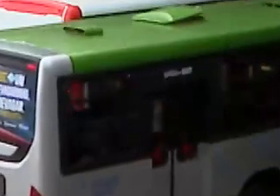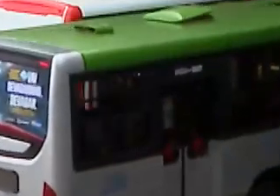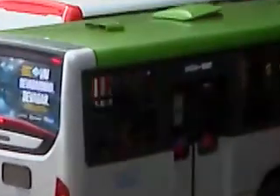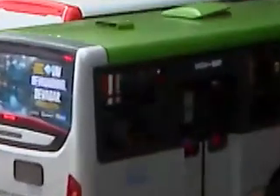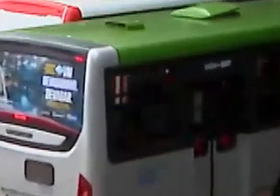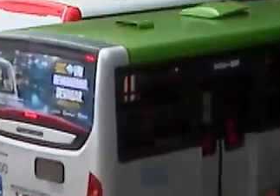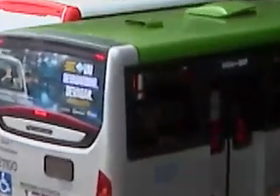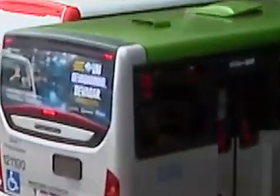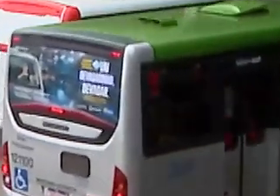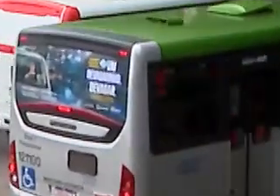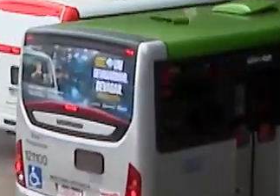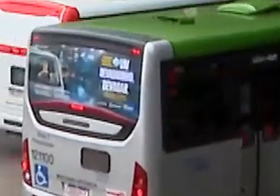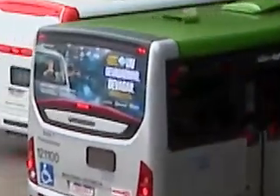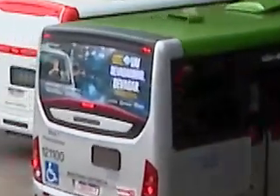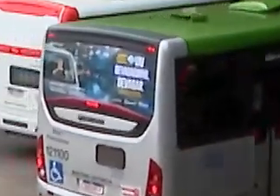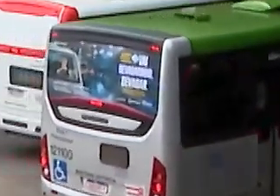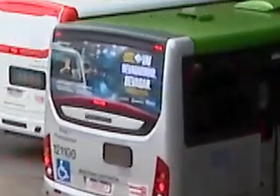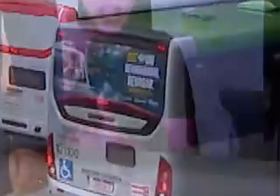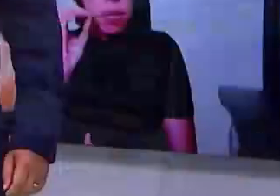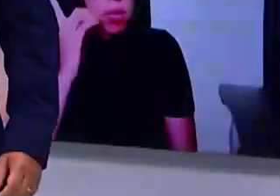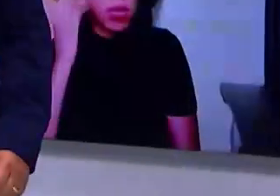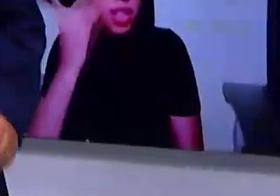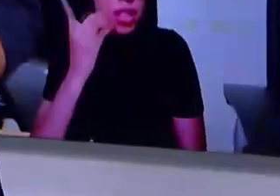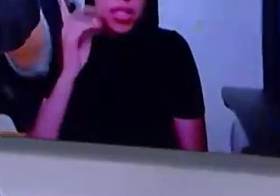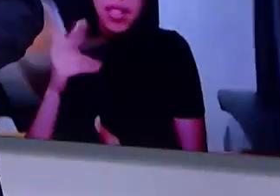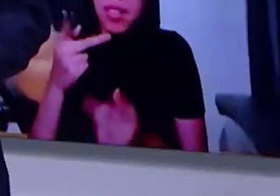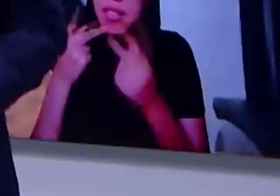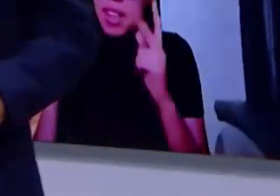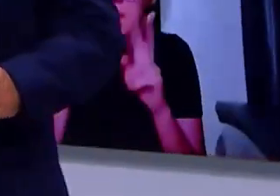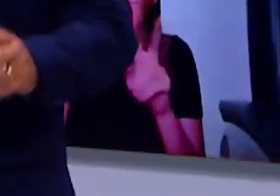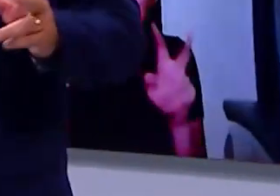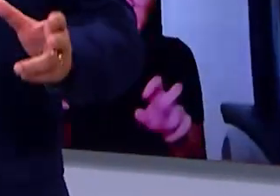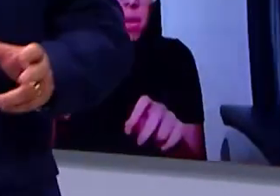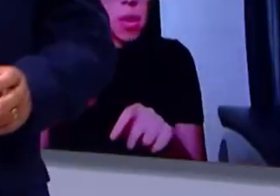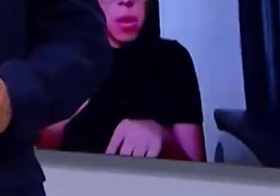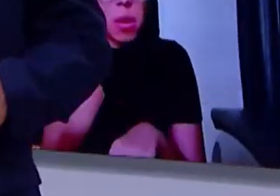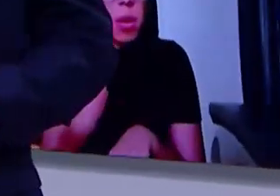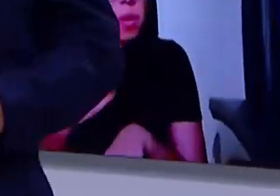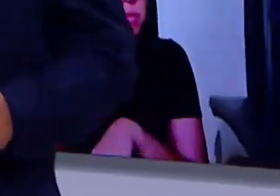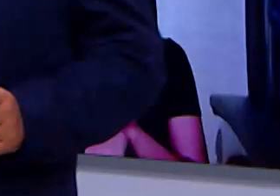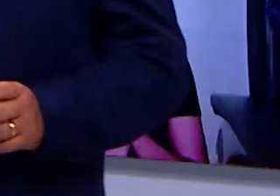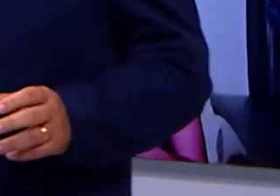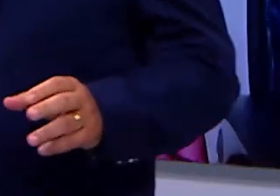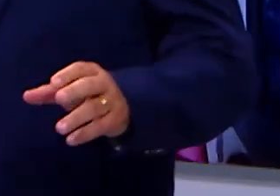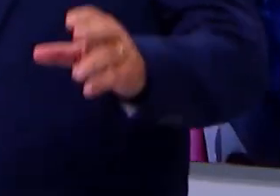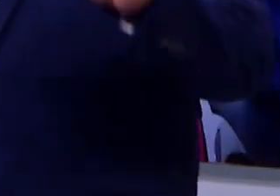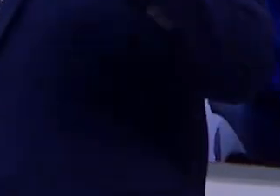governança, transparência e controle. Olha, esse debate sobre a privatização da